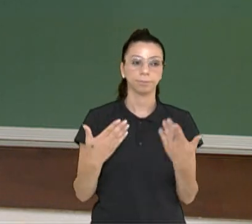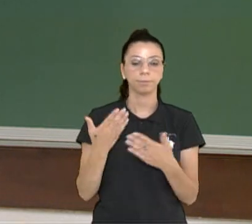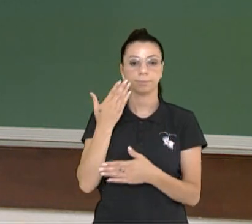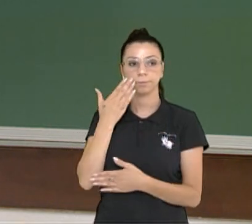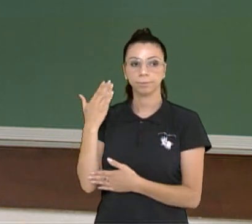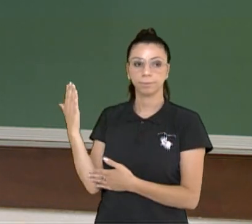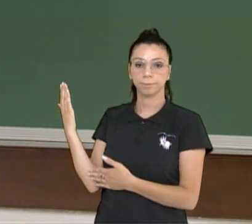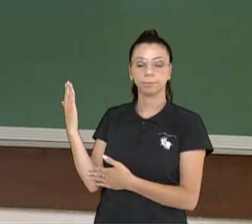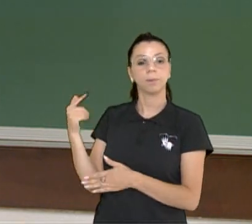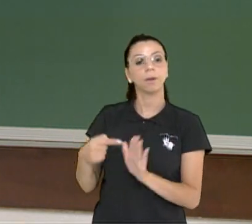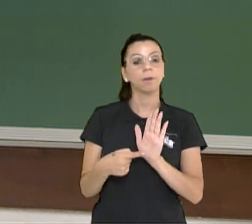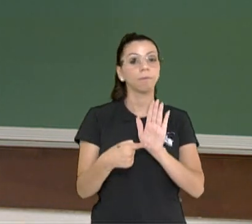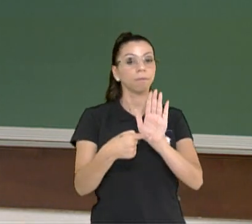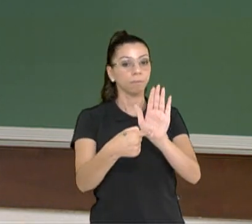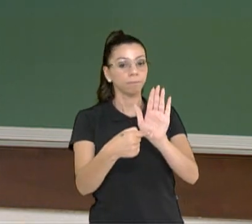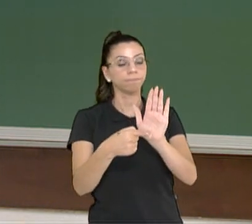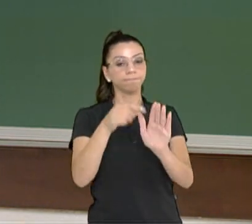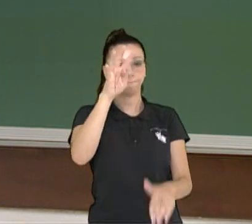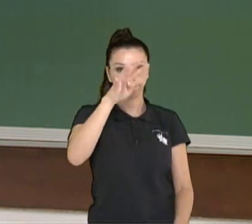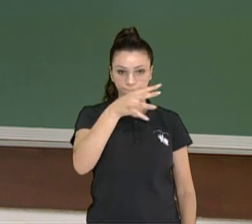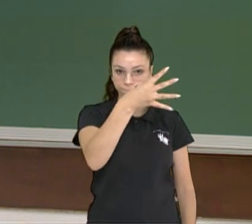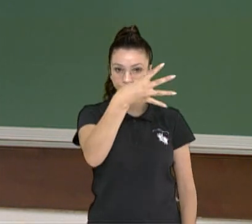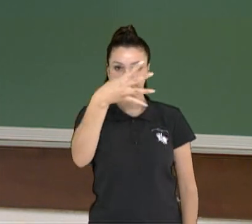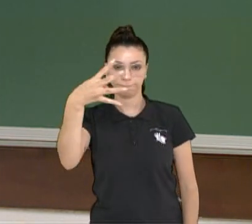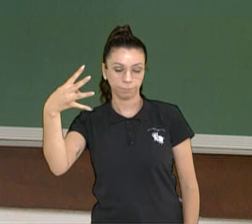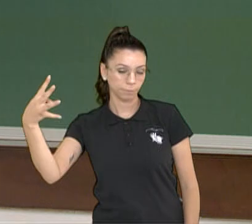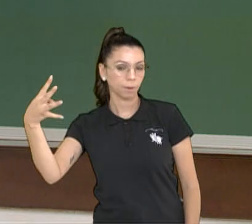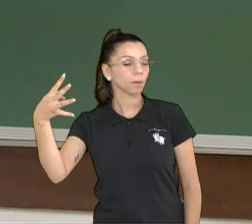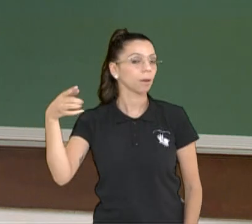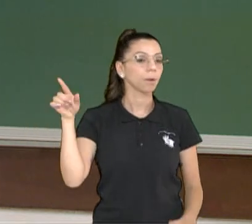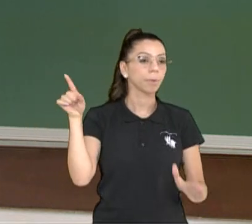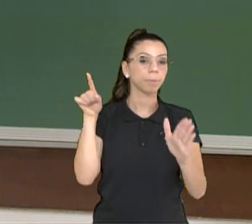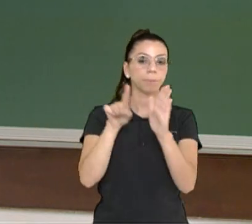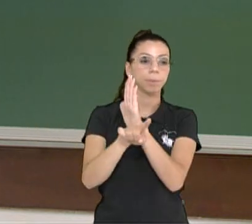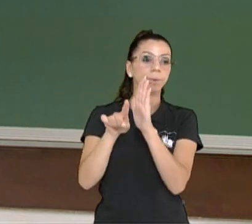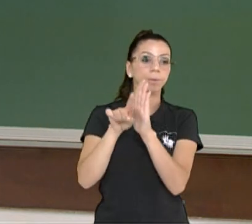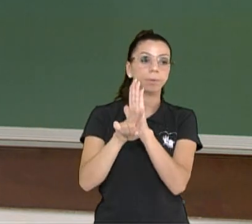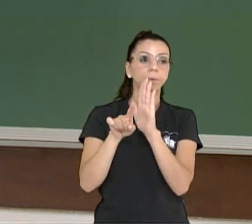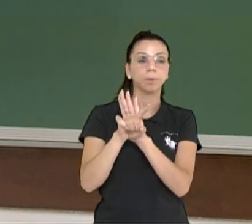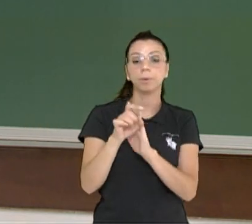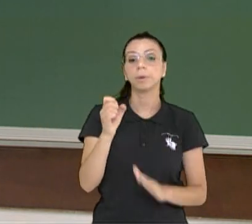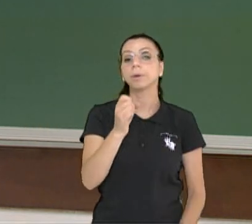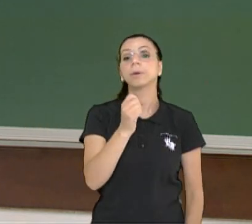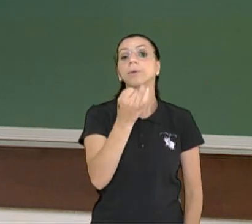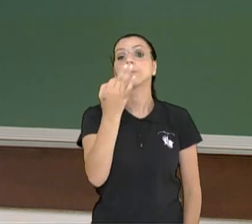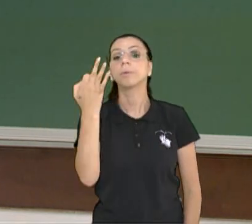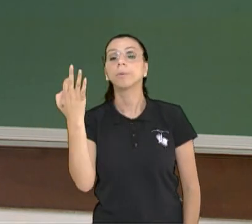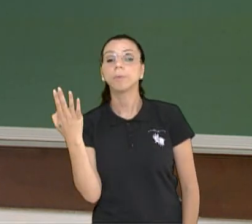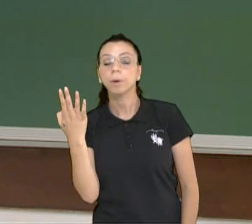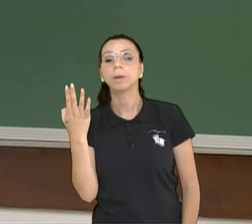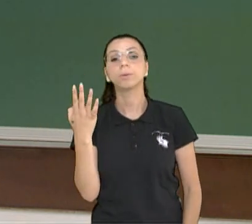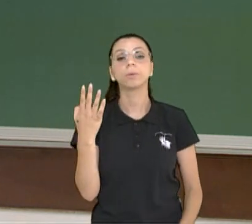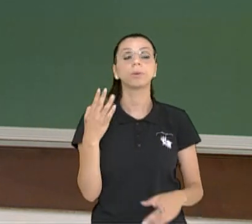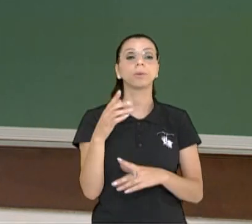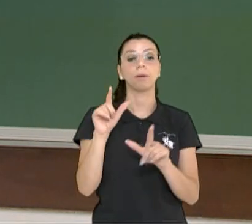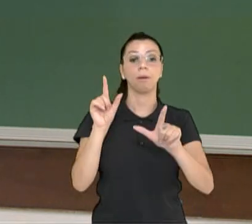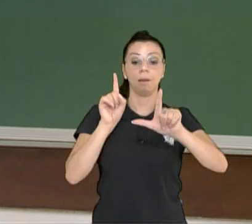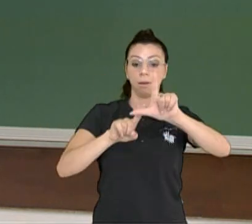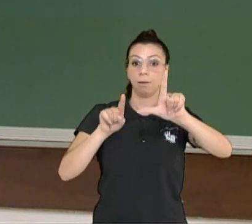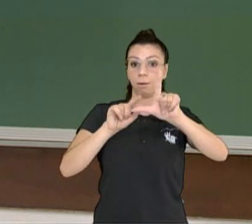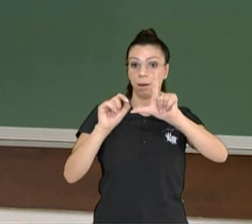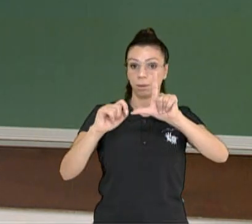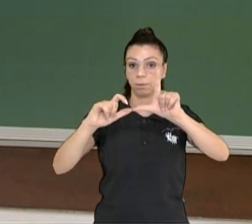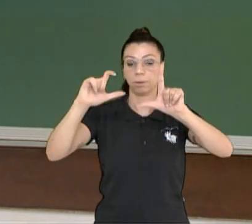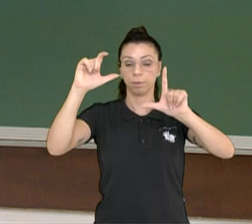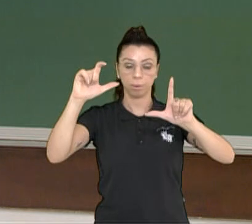aqui eu vou deixar a tabela para vocês. A pergunta é somente quais são os valores das letras em maiúsculo que estão